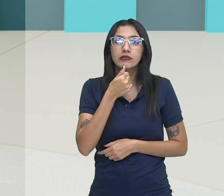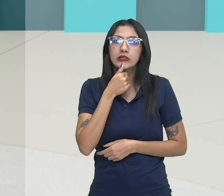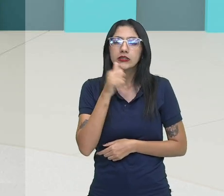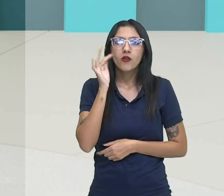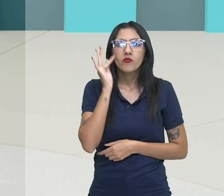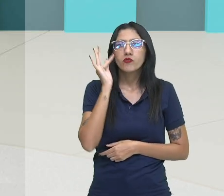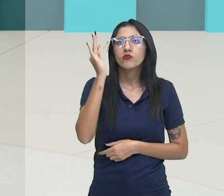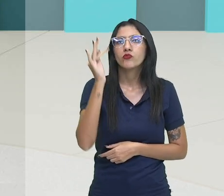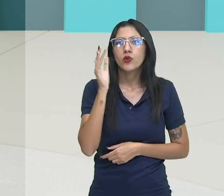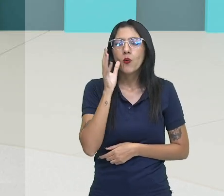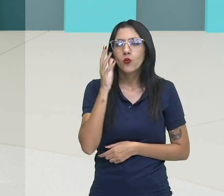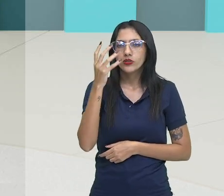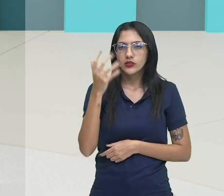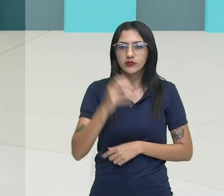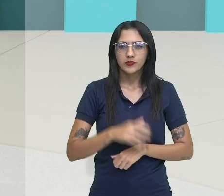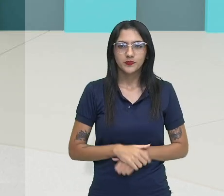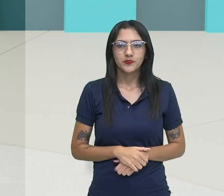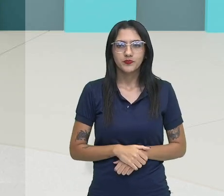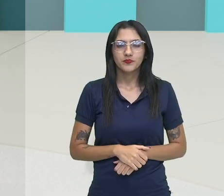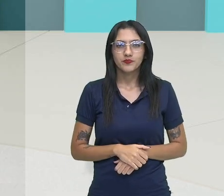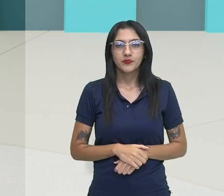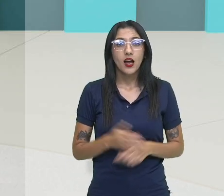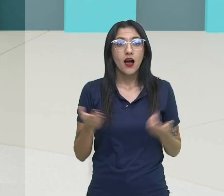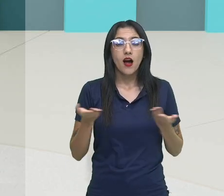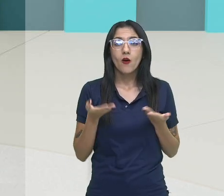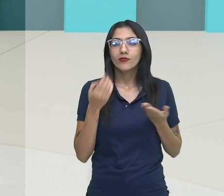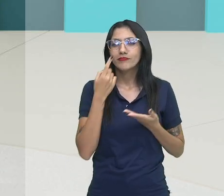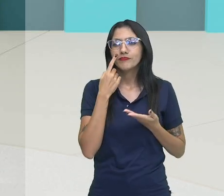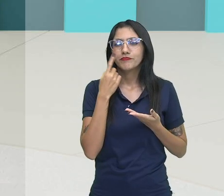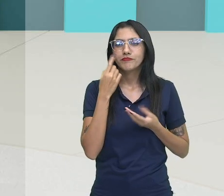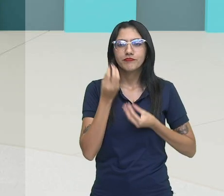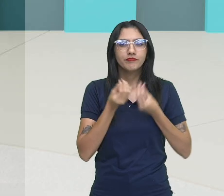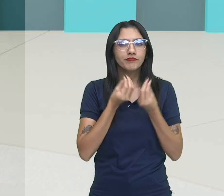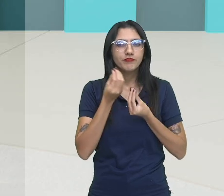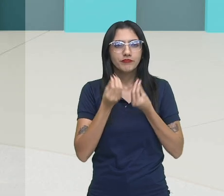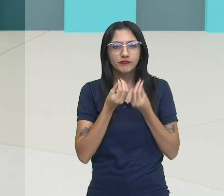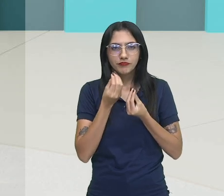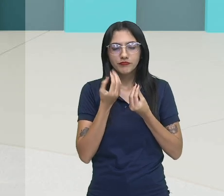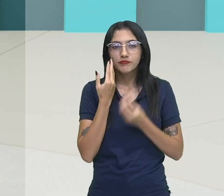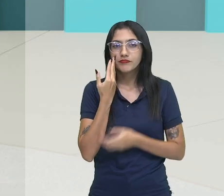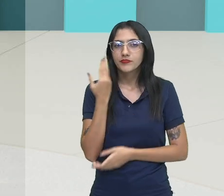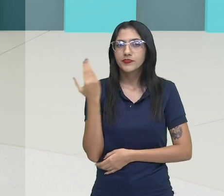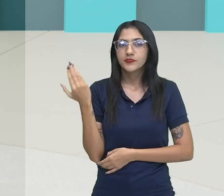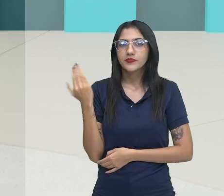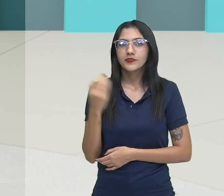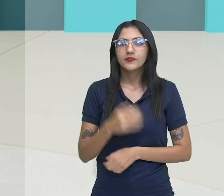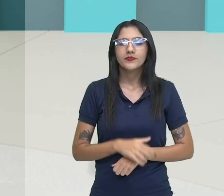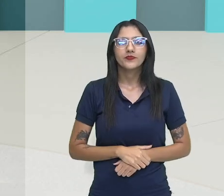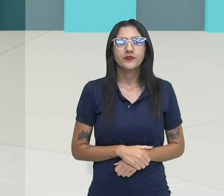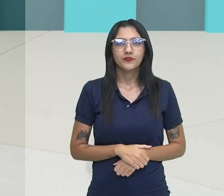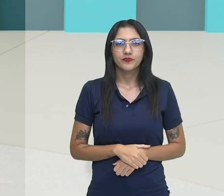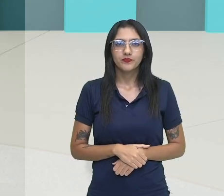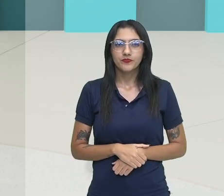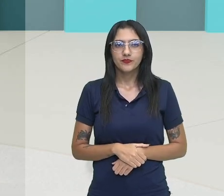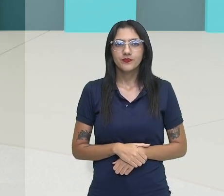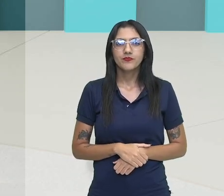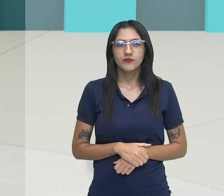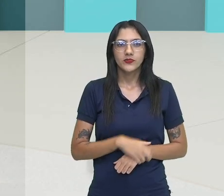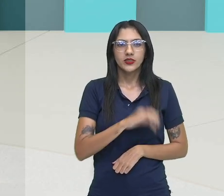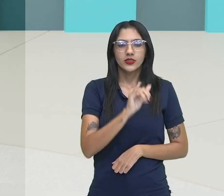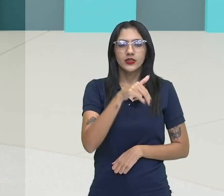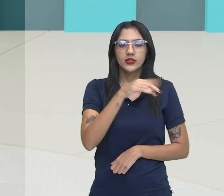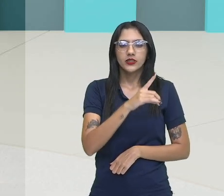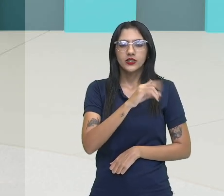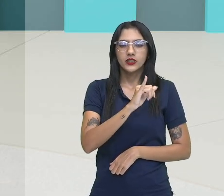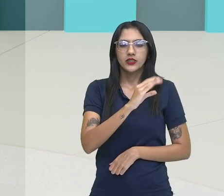vamos entender o babado sobre os tempos verbais. Acompanhe comigo. Então, quando eu estou falando do modo